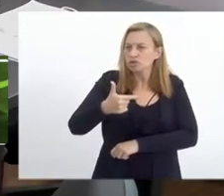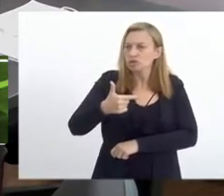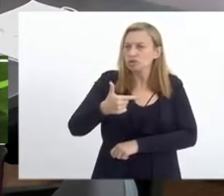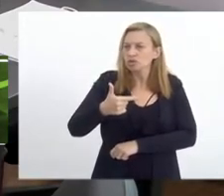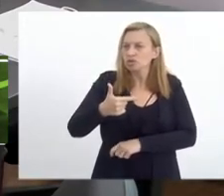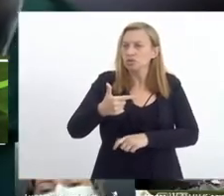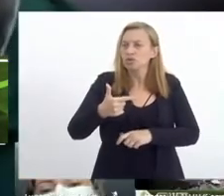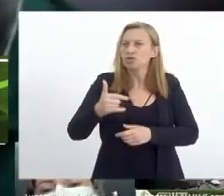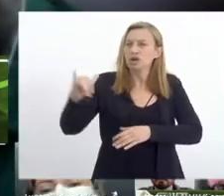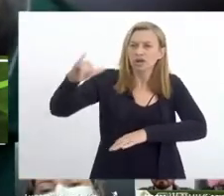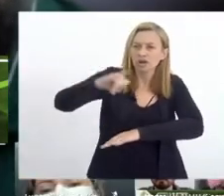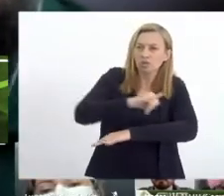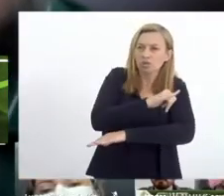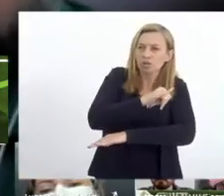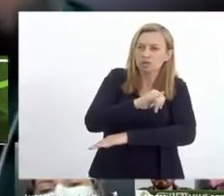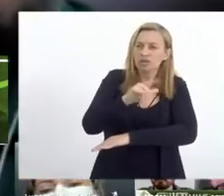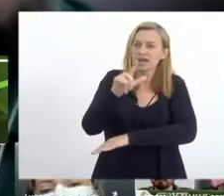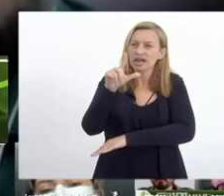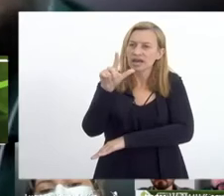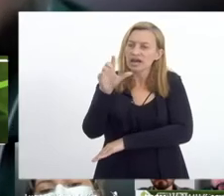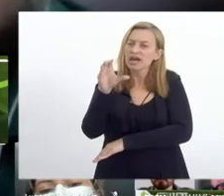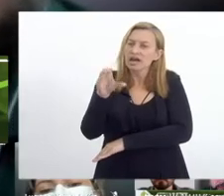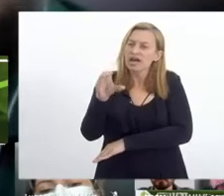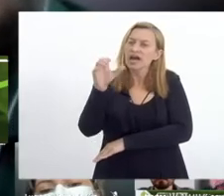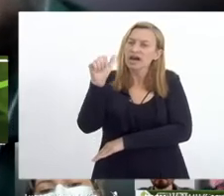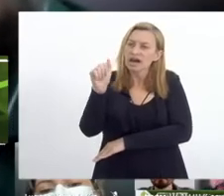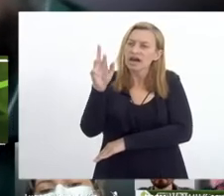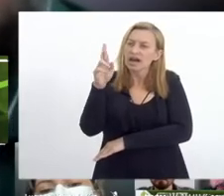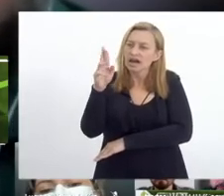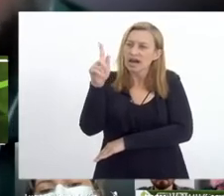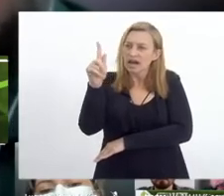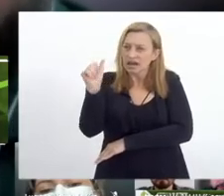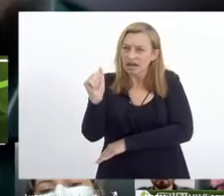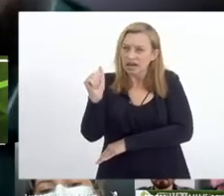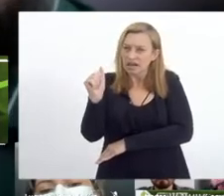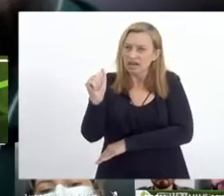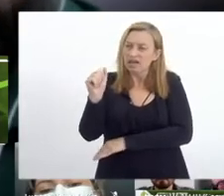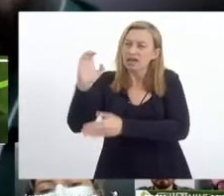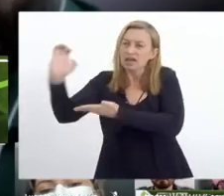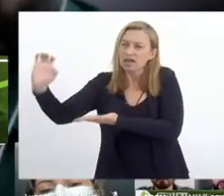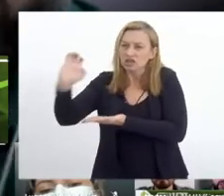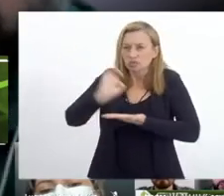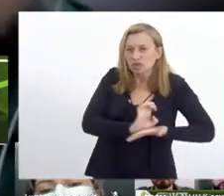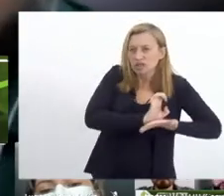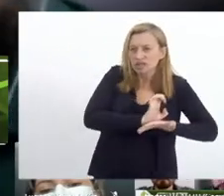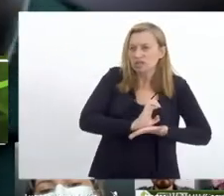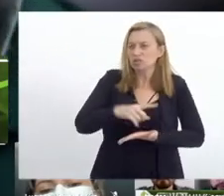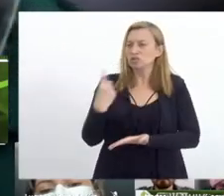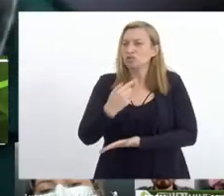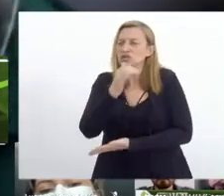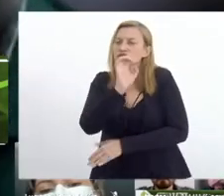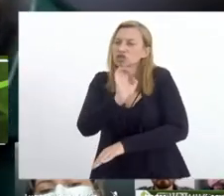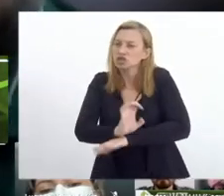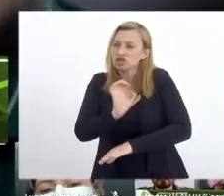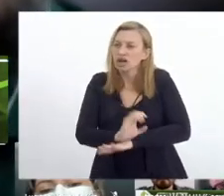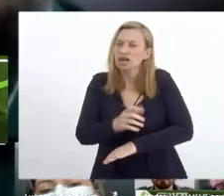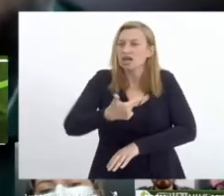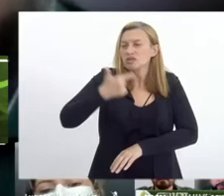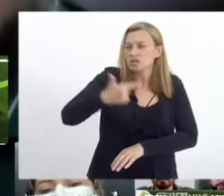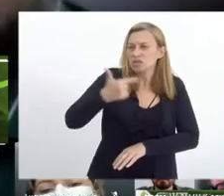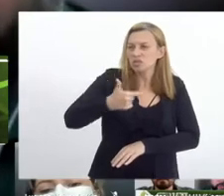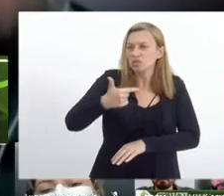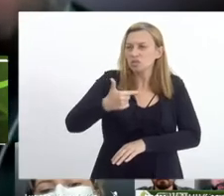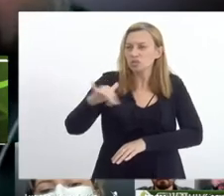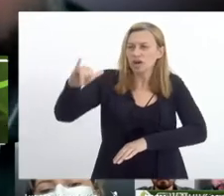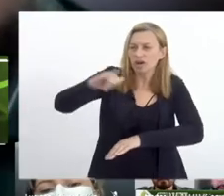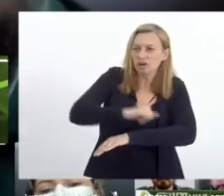Galeão. Então, ele é bem relevante no sentido de importação de cargas para o nosso estado. Ele é o segundo aeroporto de maior movimentação de